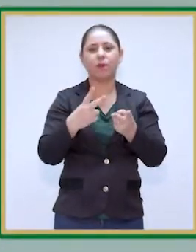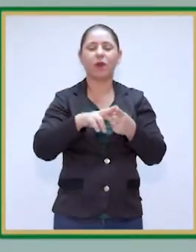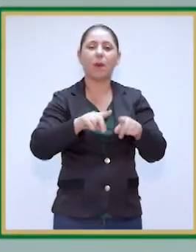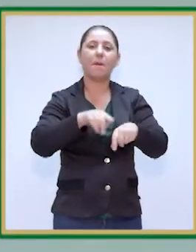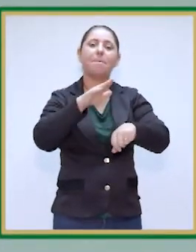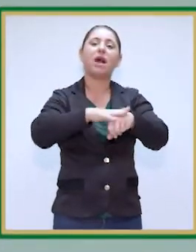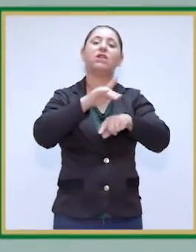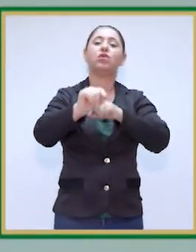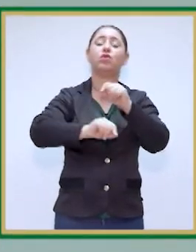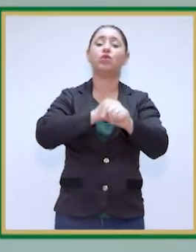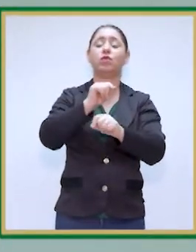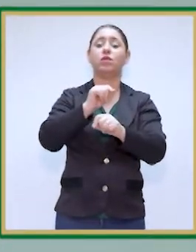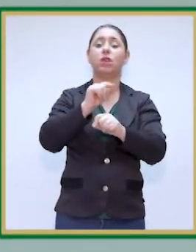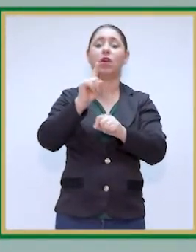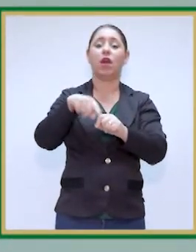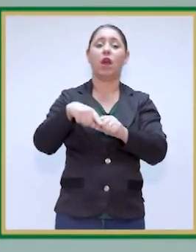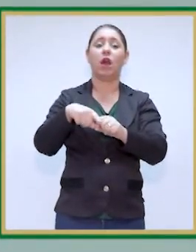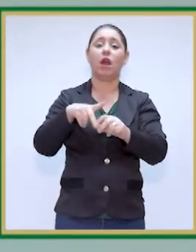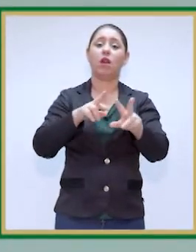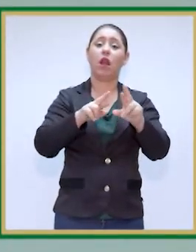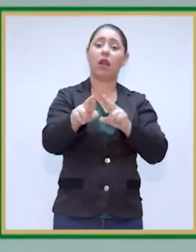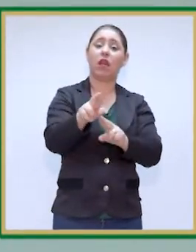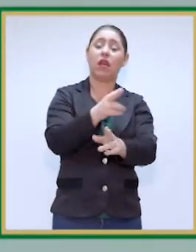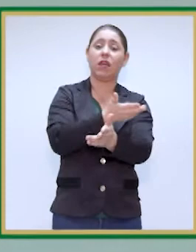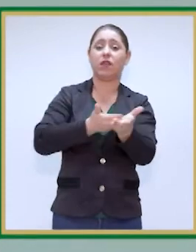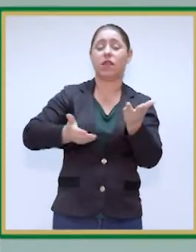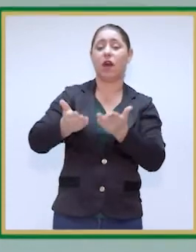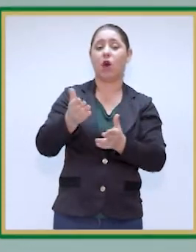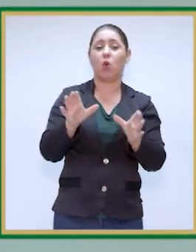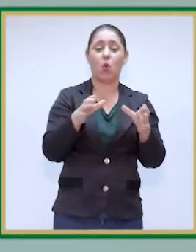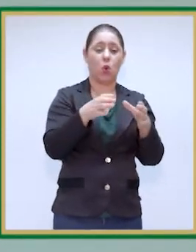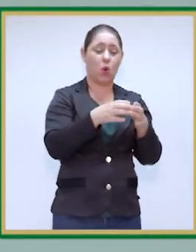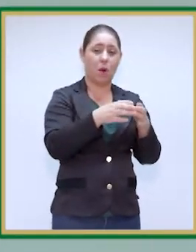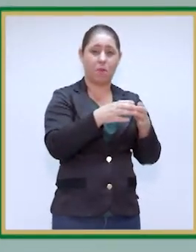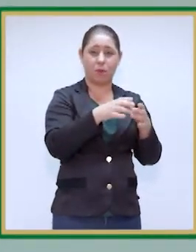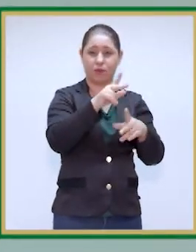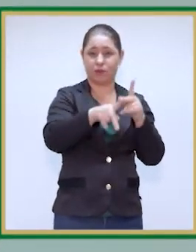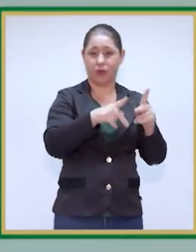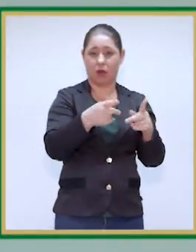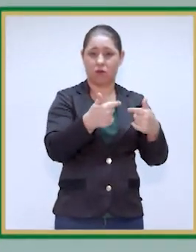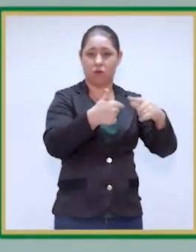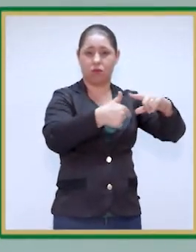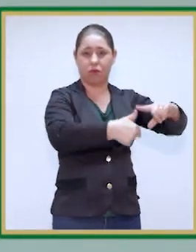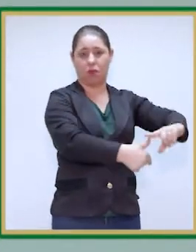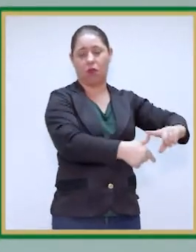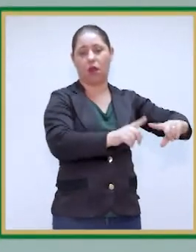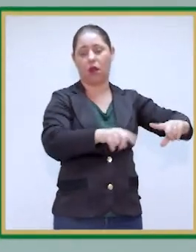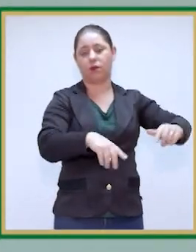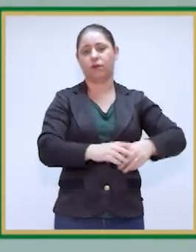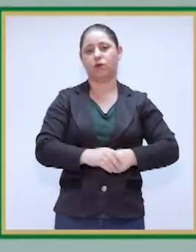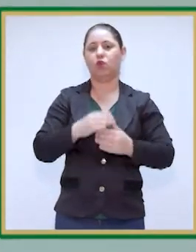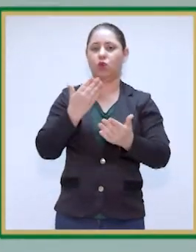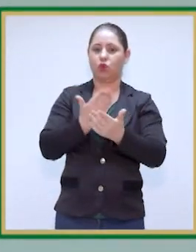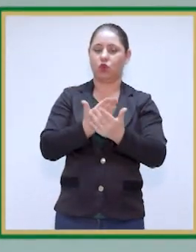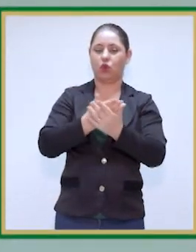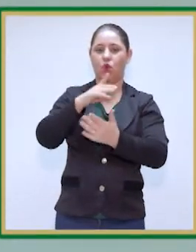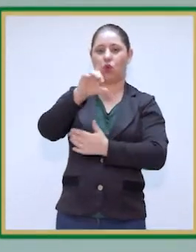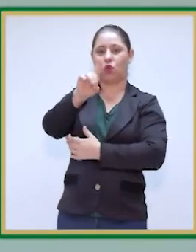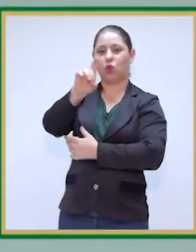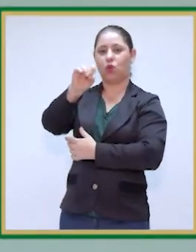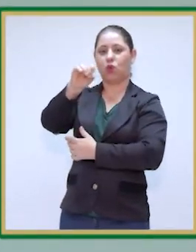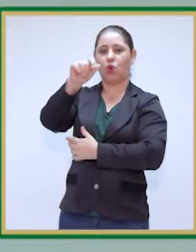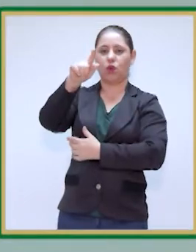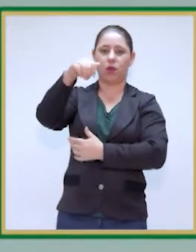direito penal, mas mais o fato da gente lidar com essa parcela da população que é excluída. O estudo